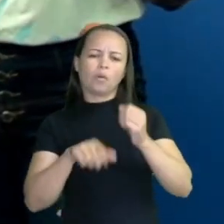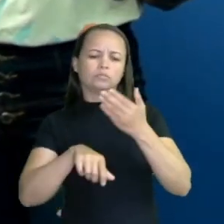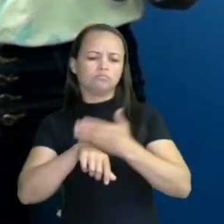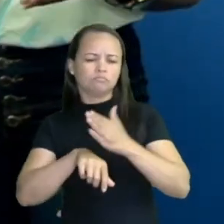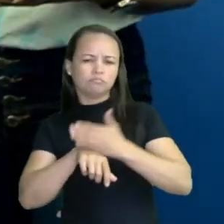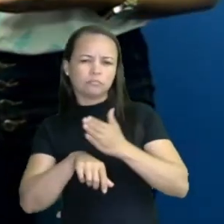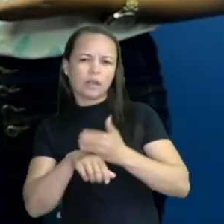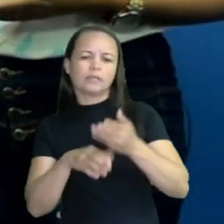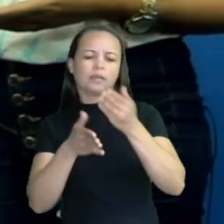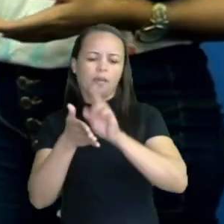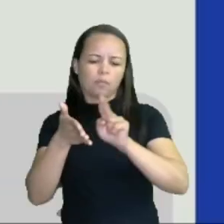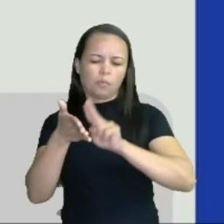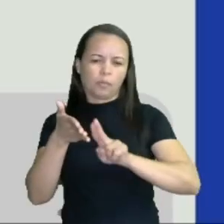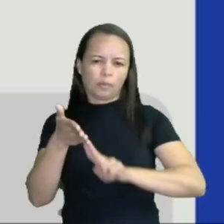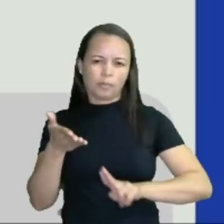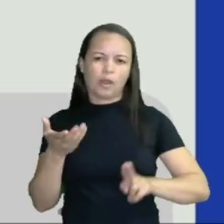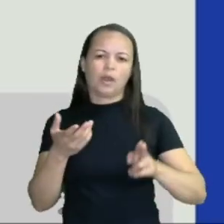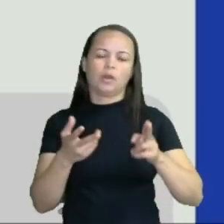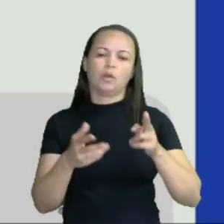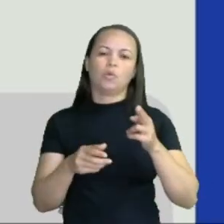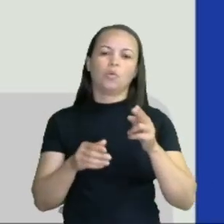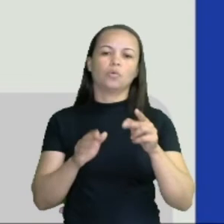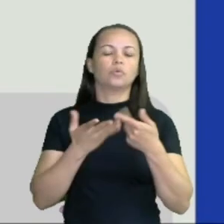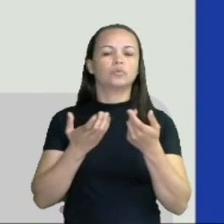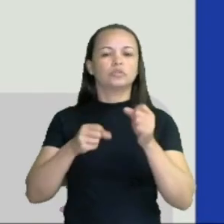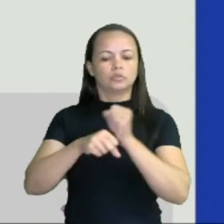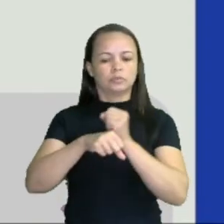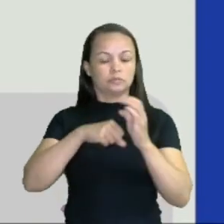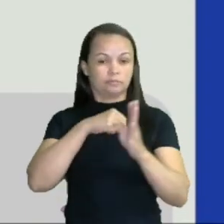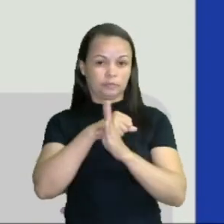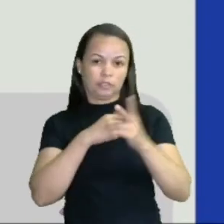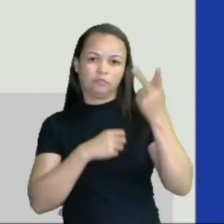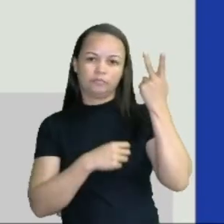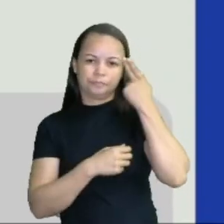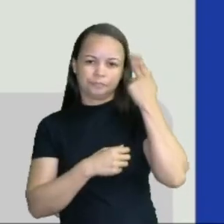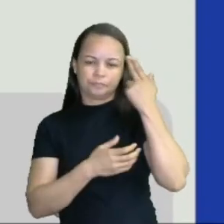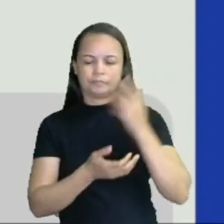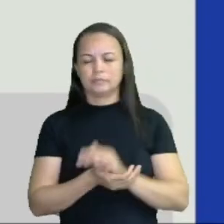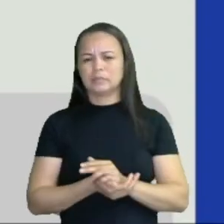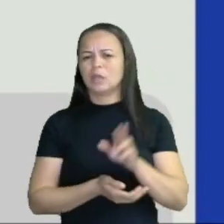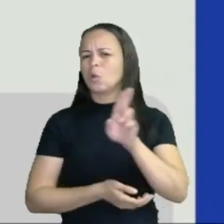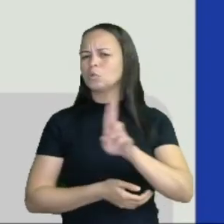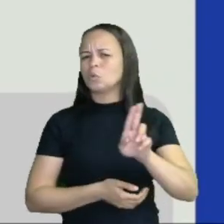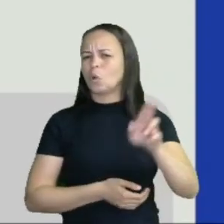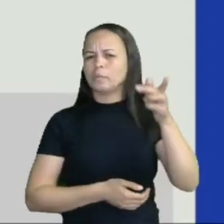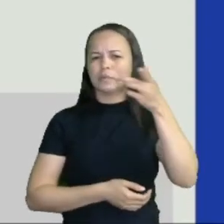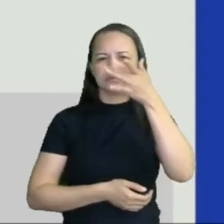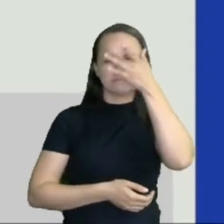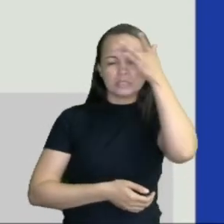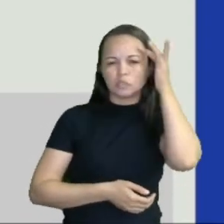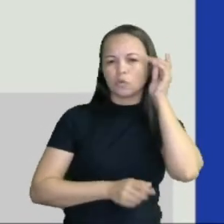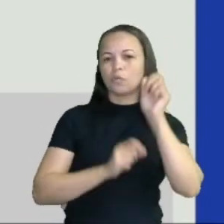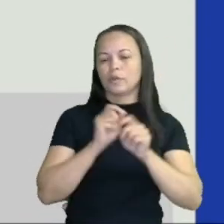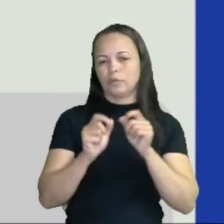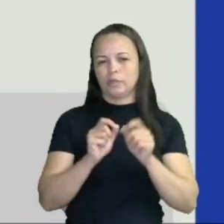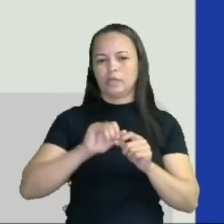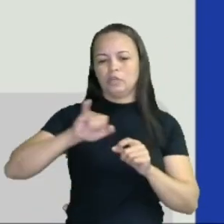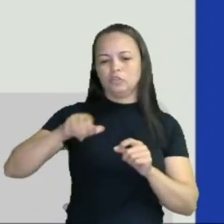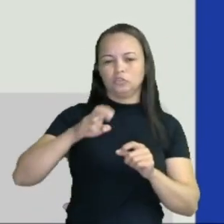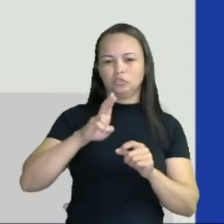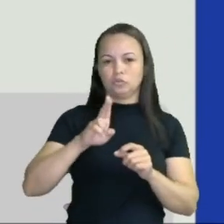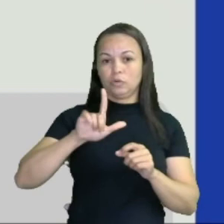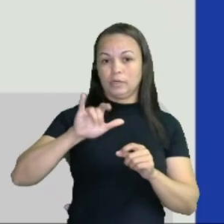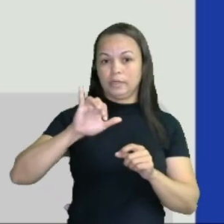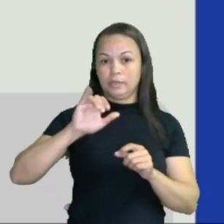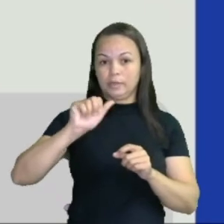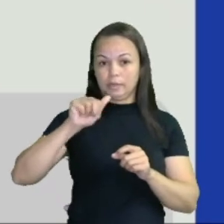praticando o substantivo comum. Nome de pessoas. Então, já tem ali Juliana. Coloquei meu nome e vocês vão colocar